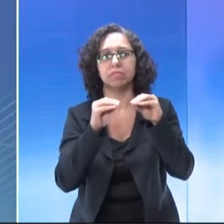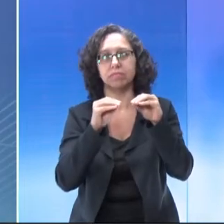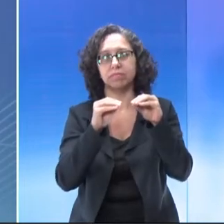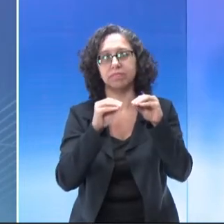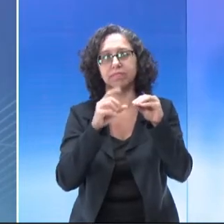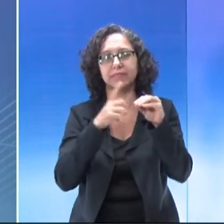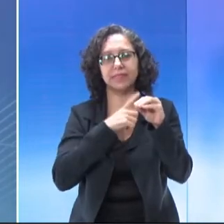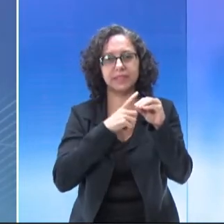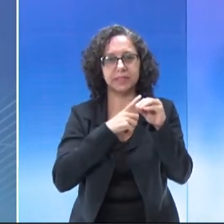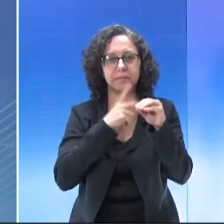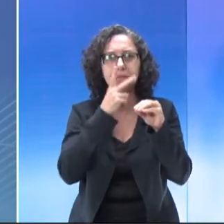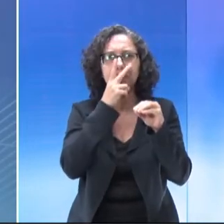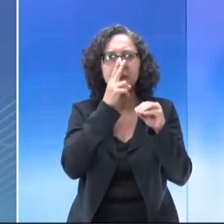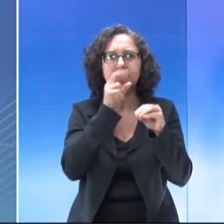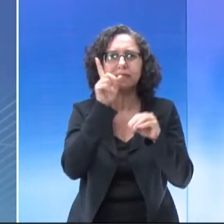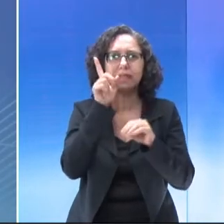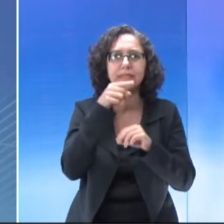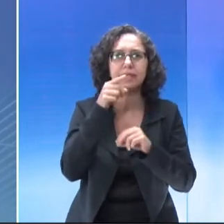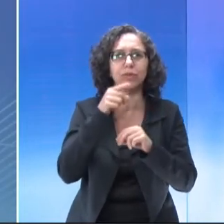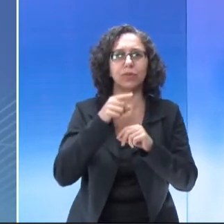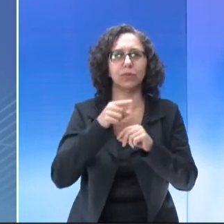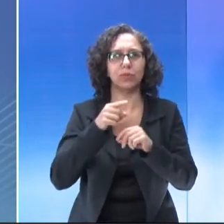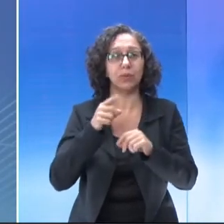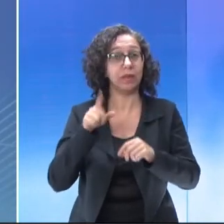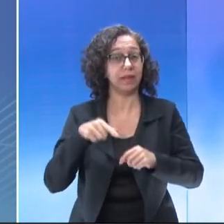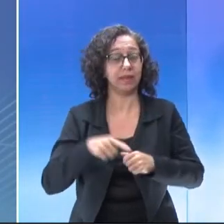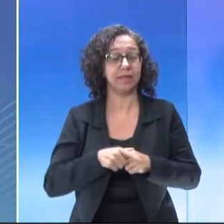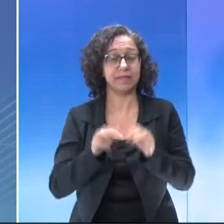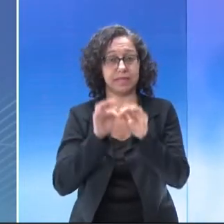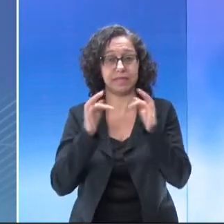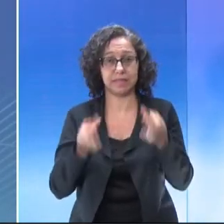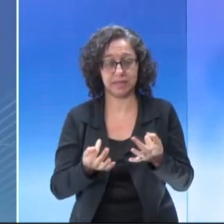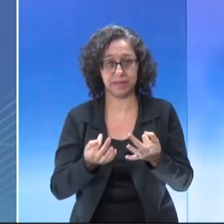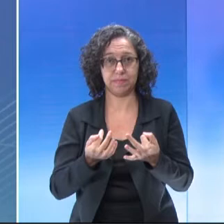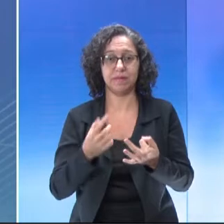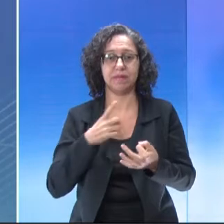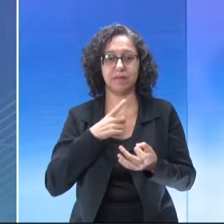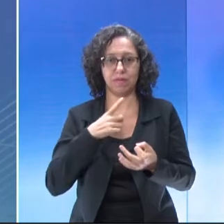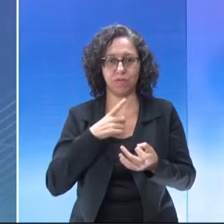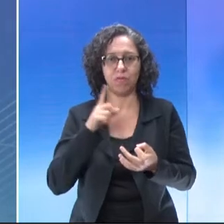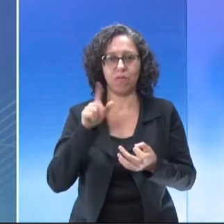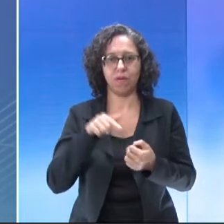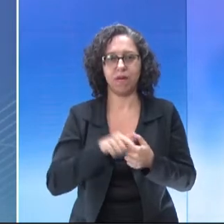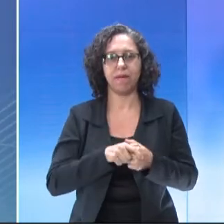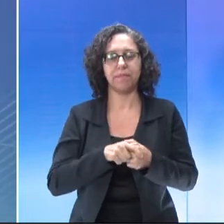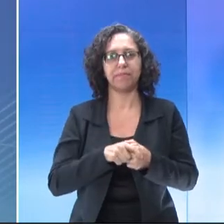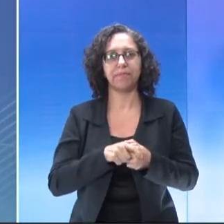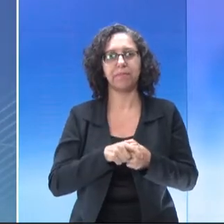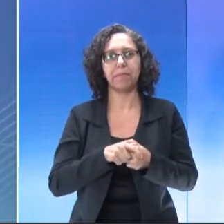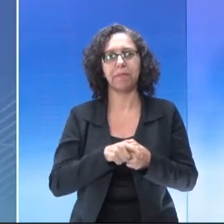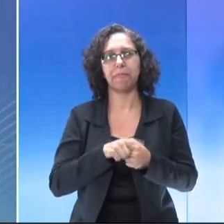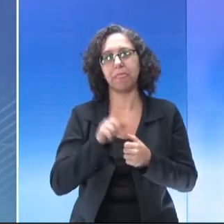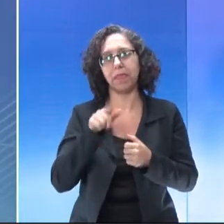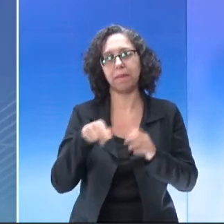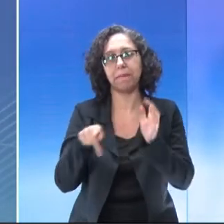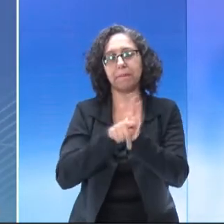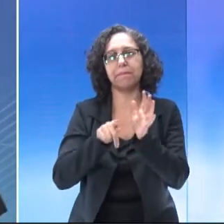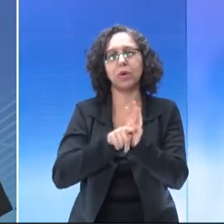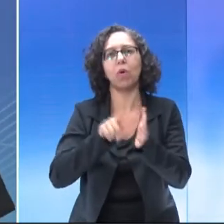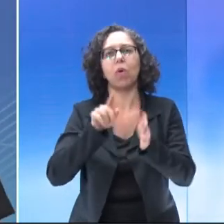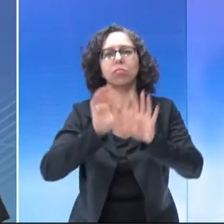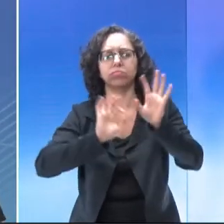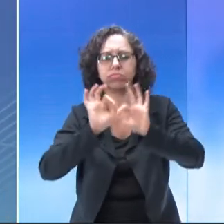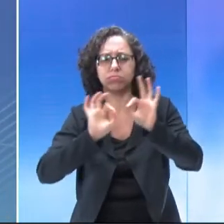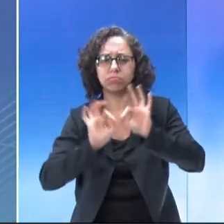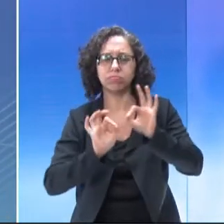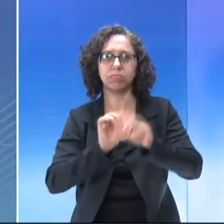um acento, um sinalzinho. Então, nós vamos falar que a aspas é um sinal gráfico. E nós temos,